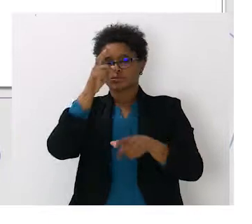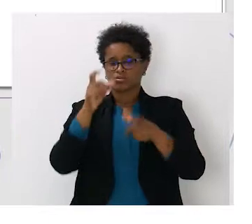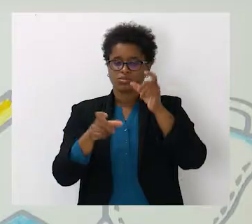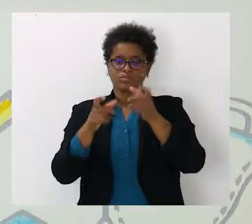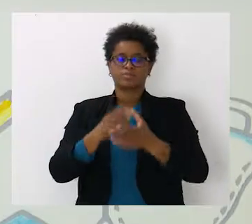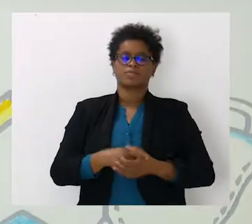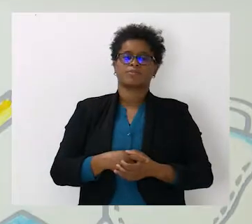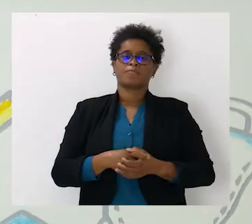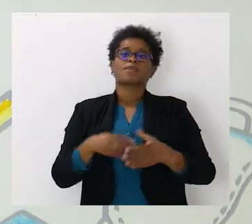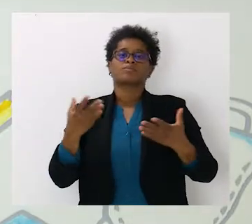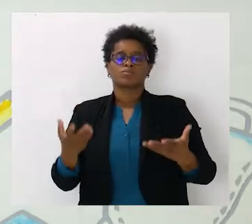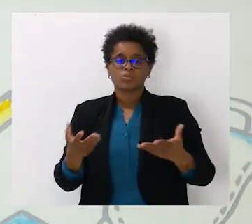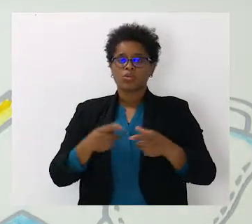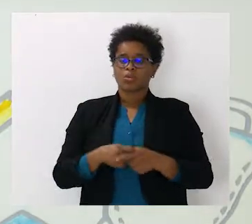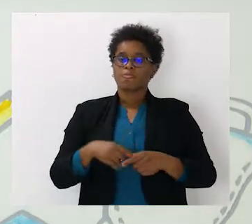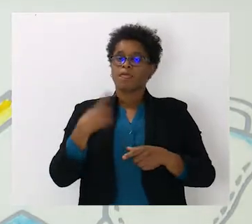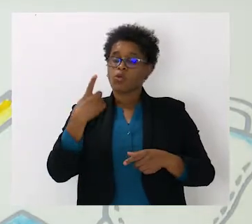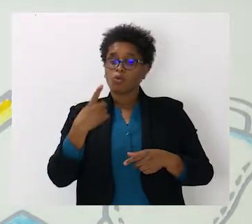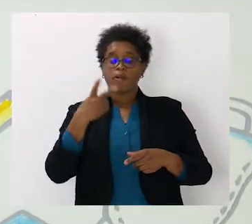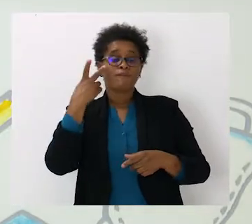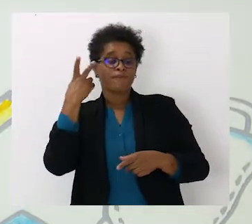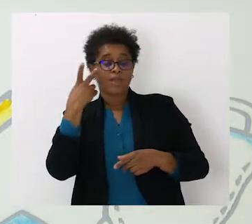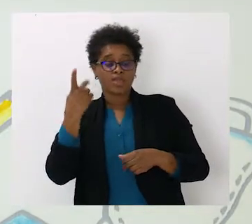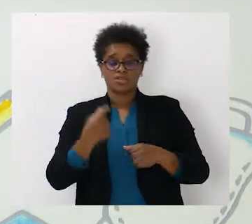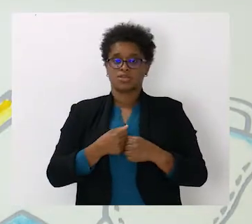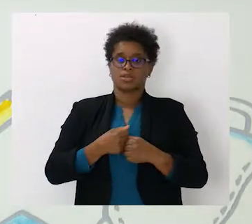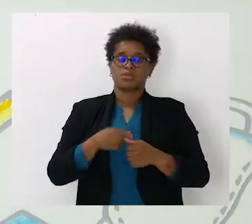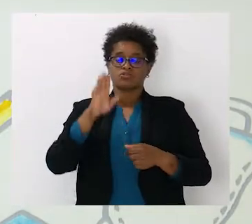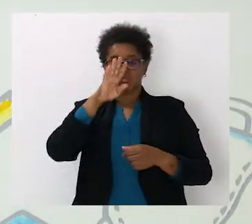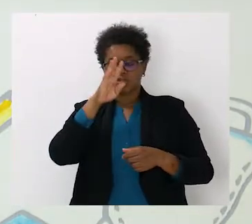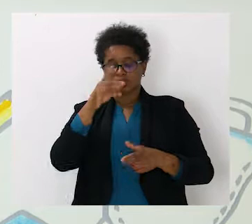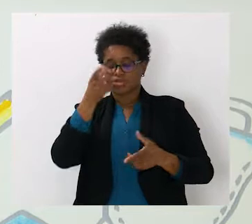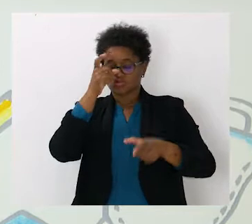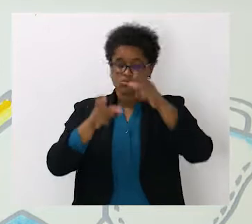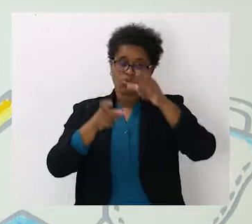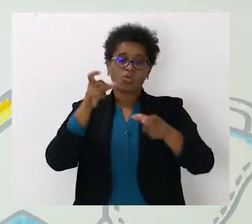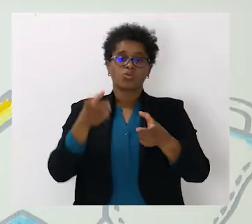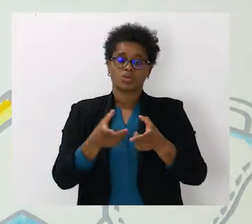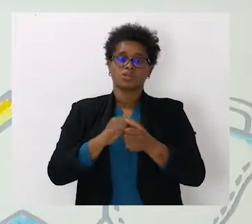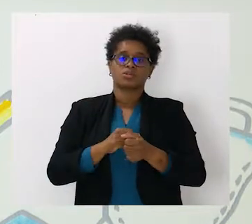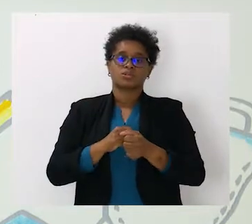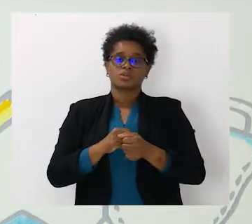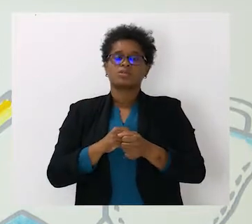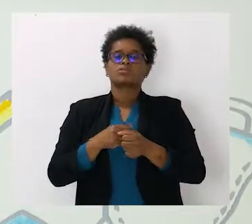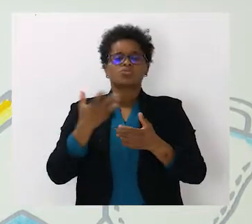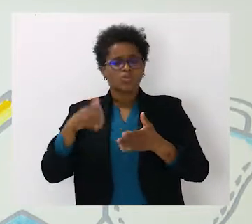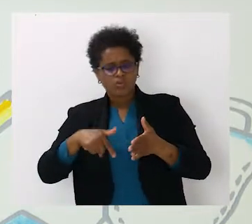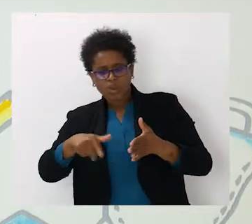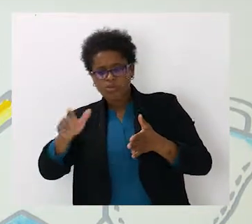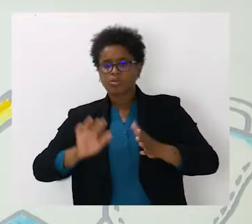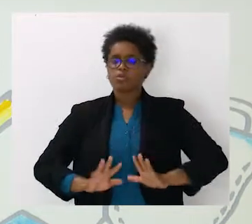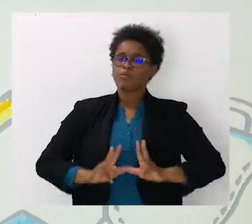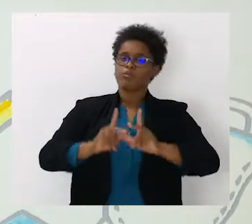humana. Pois, portanto, é uma vivência dos seres humanos caminhando por